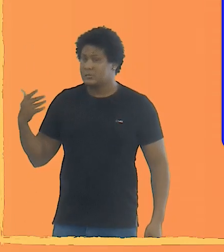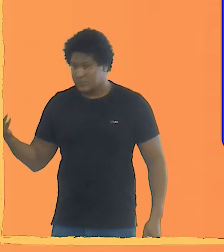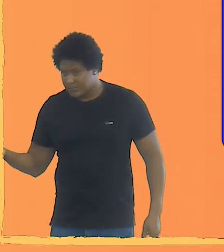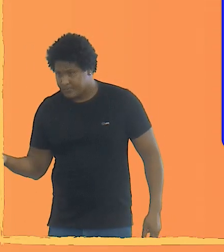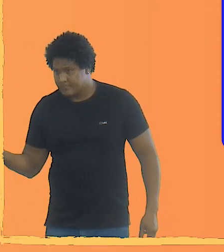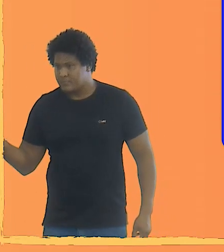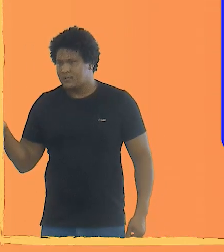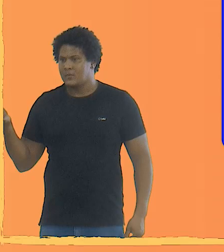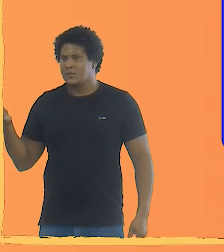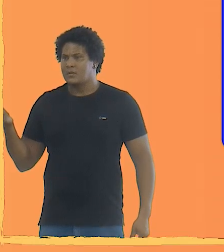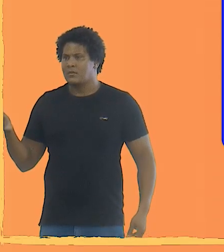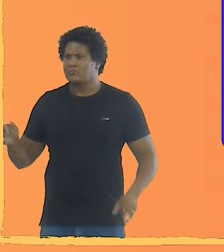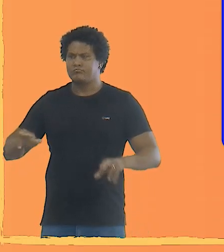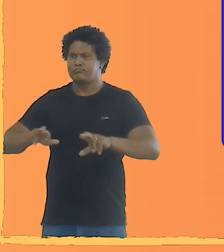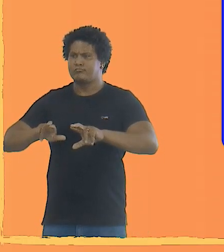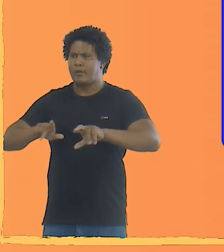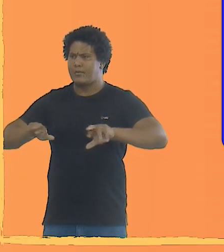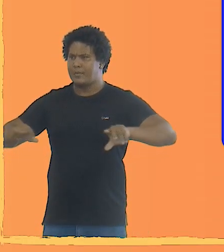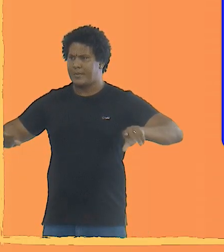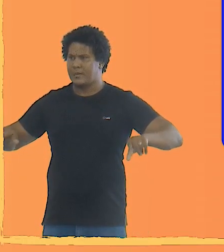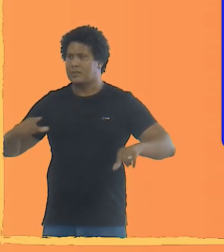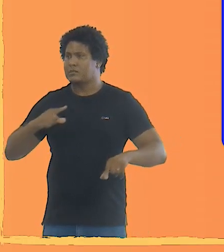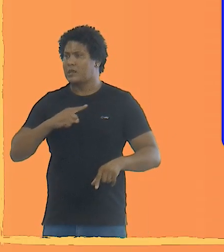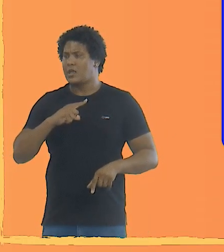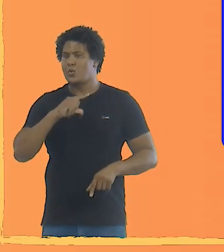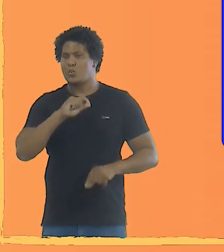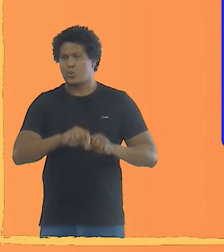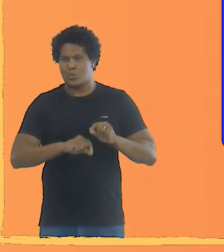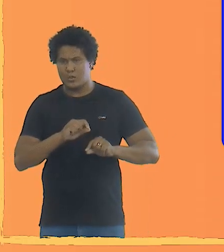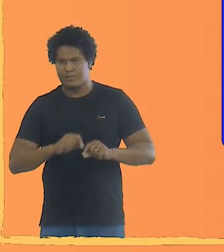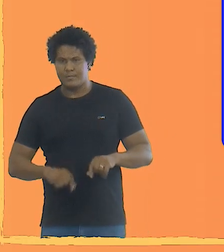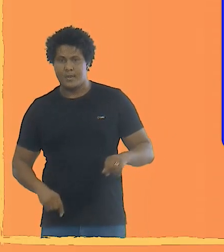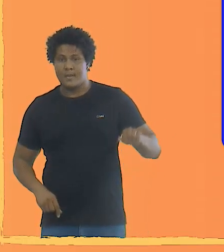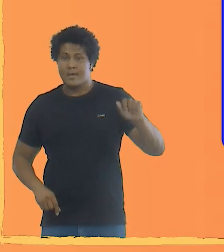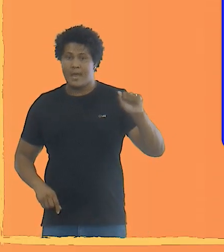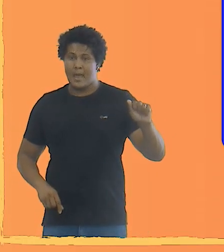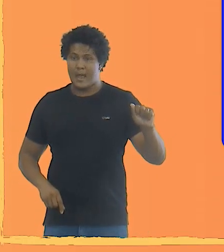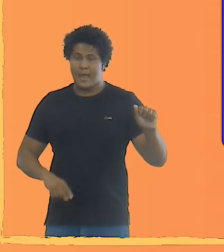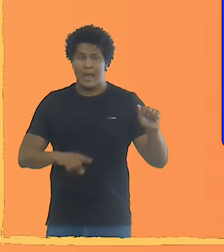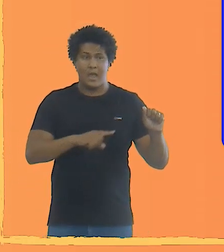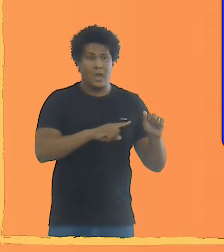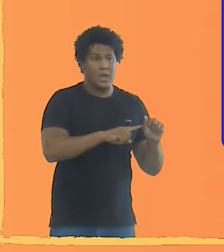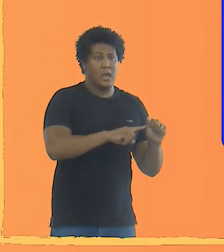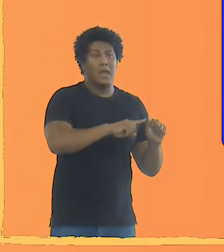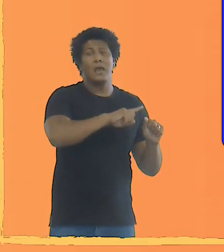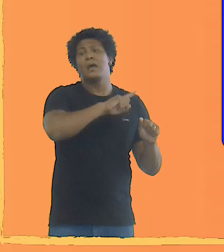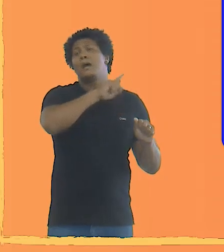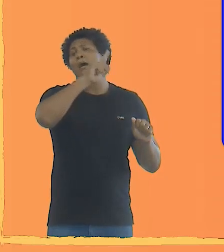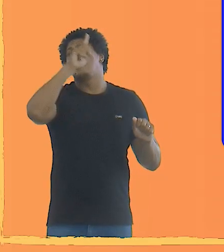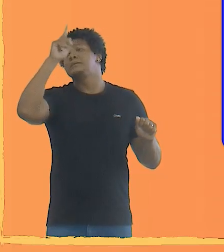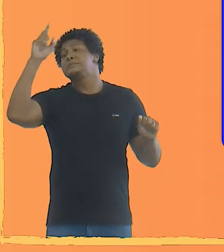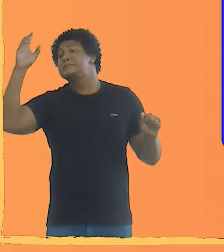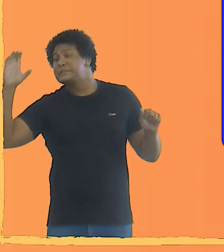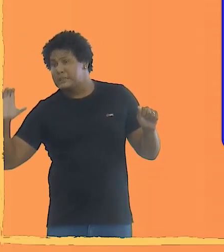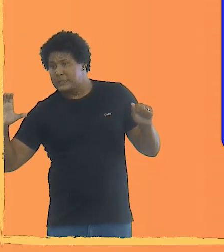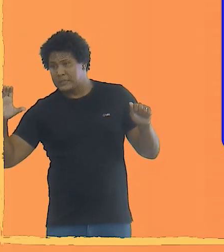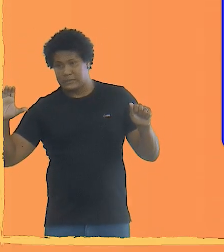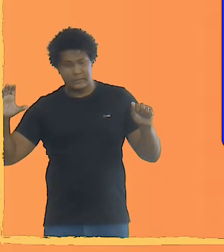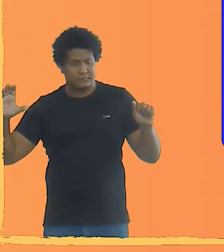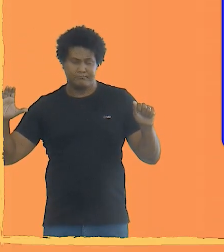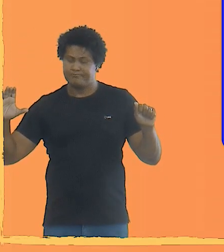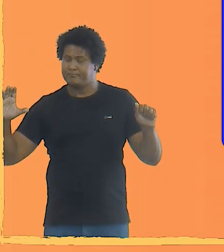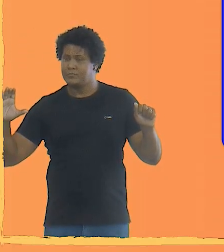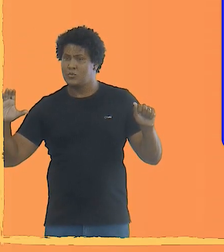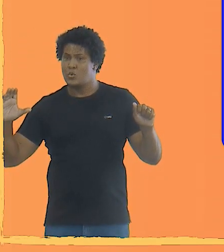diferentes a gente pode sair do terminal A para o terminal C? De quantas formas eu